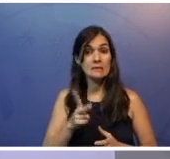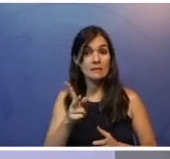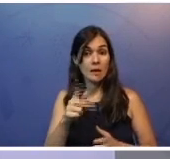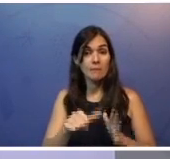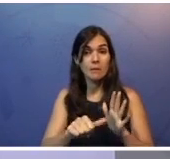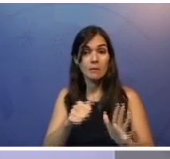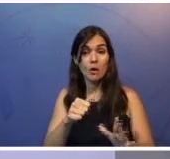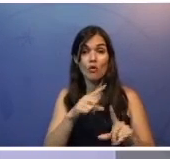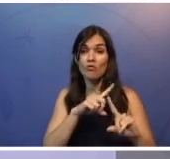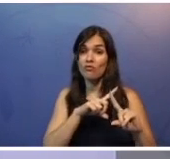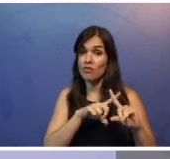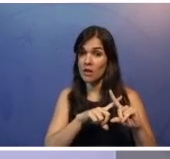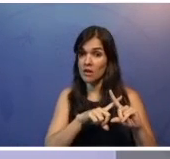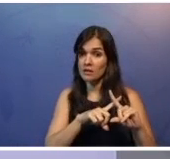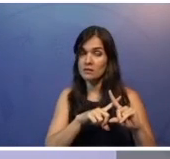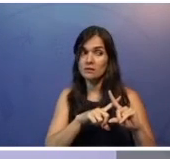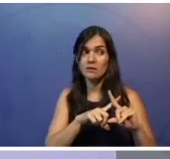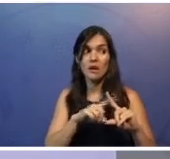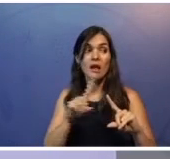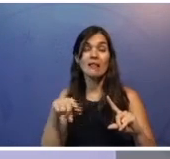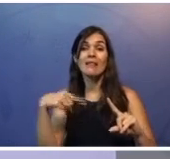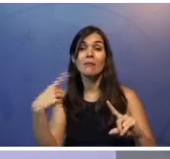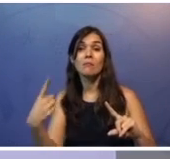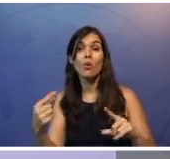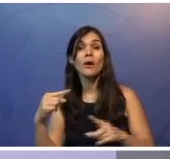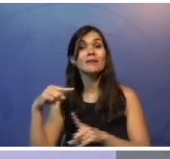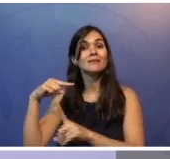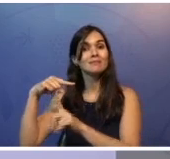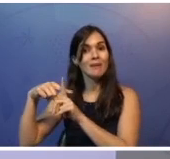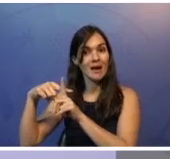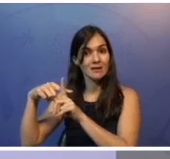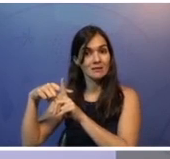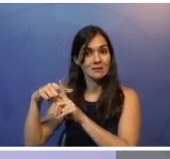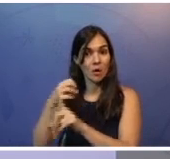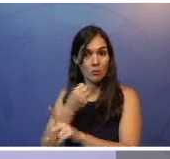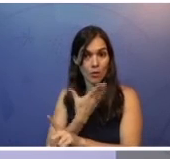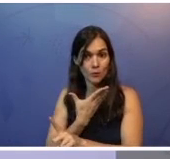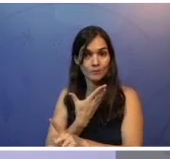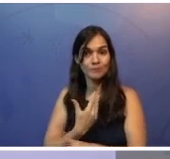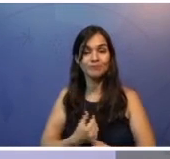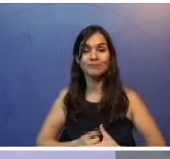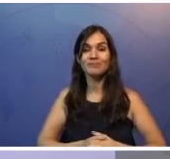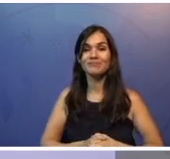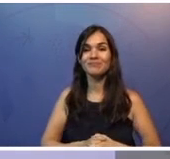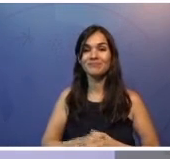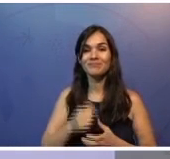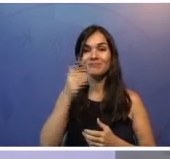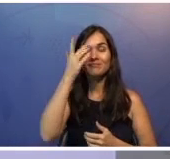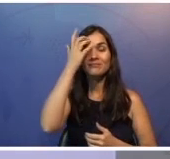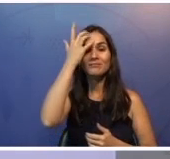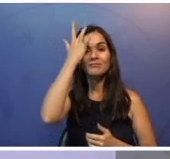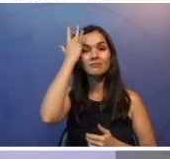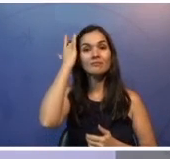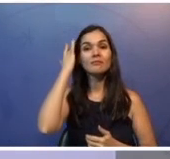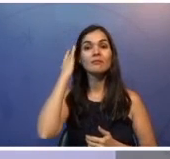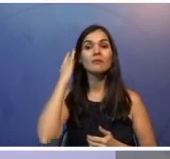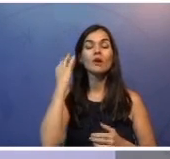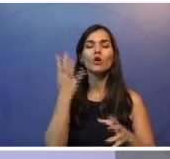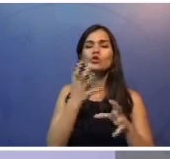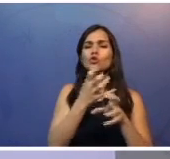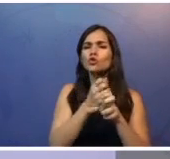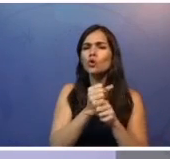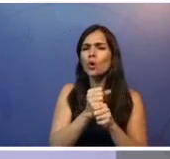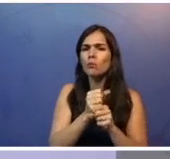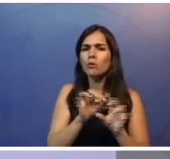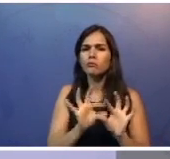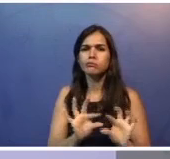primeiro a conta de vezes depois as contas de mais um e é somando os